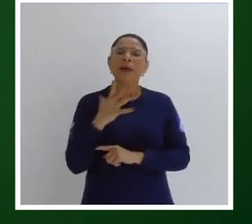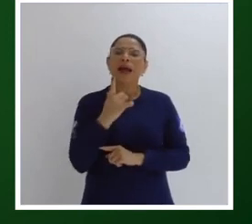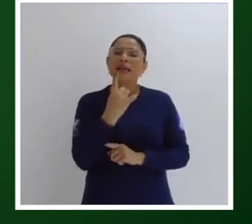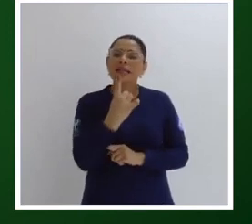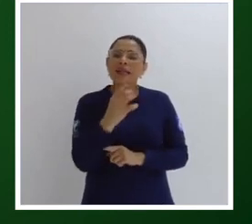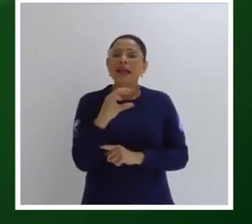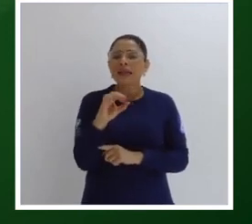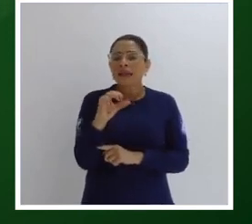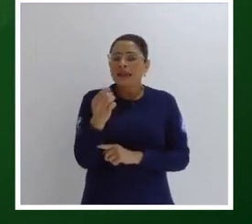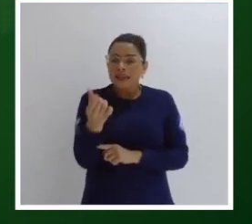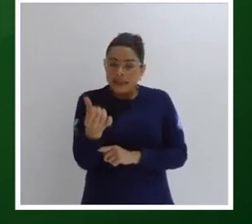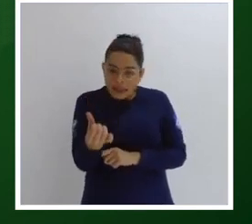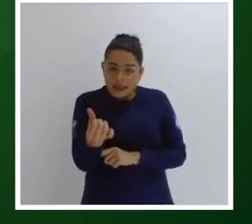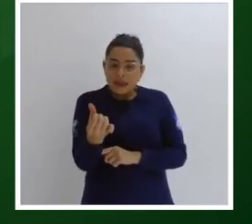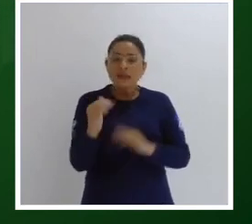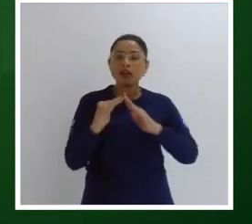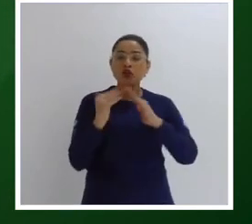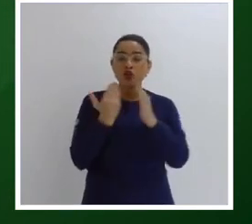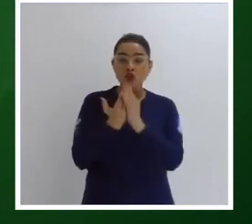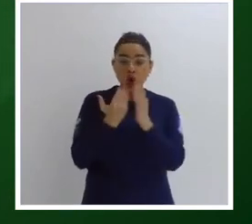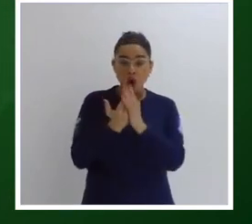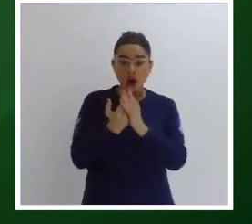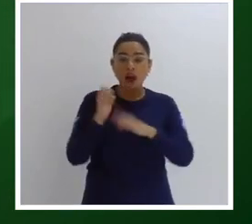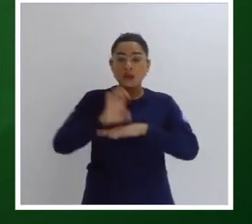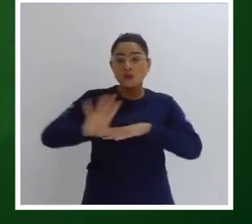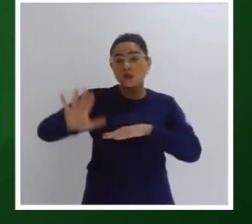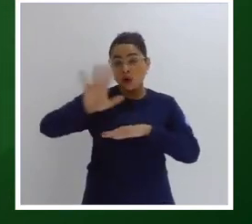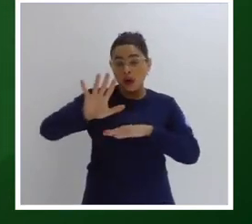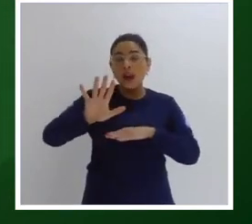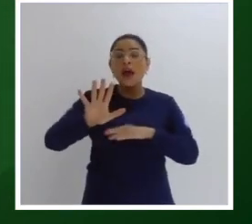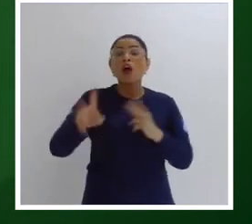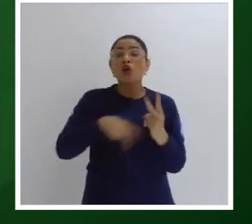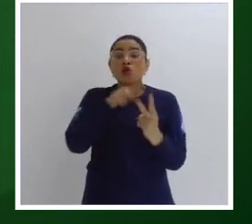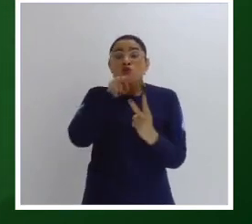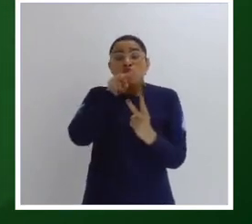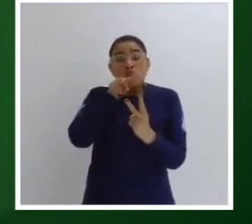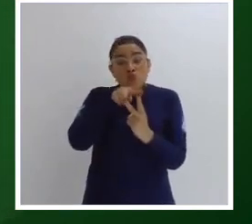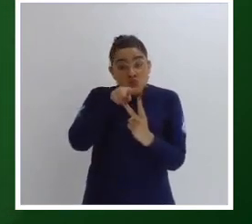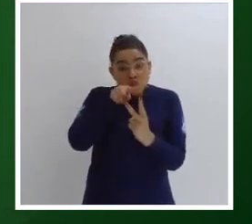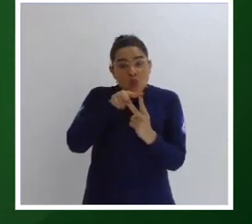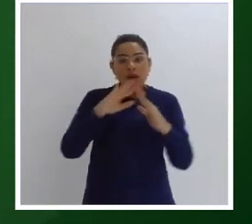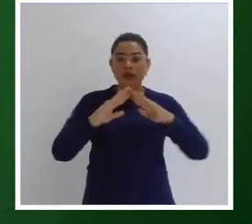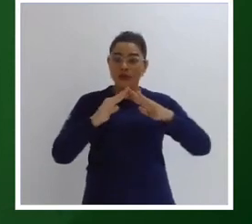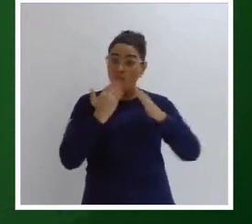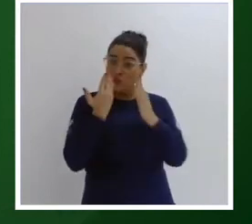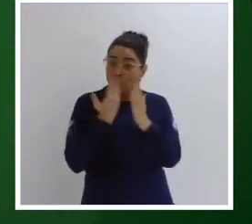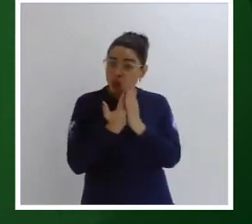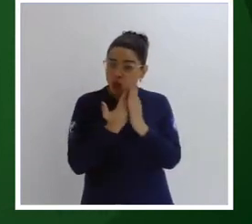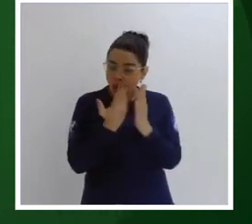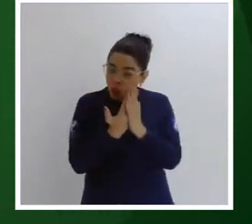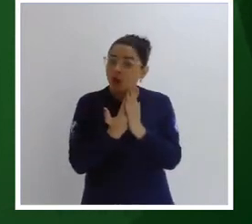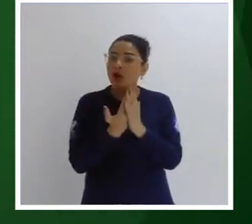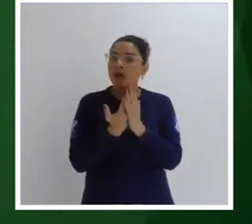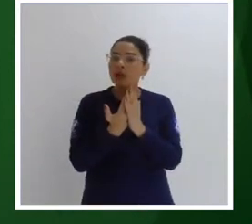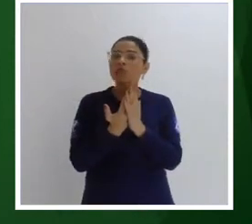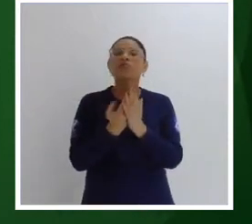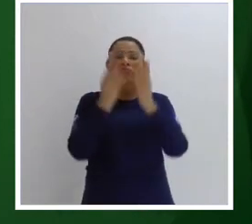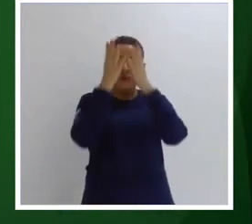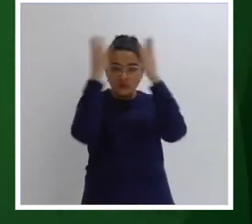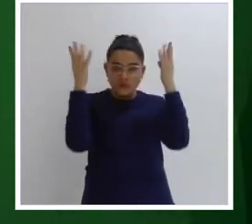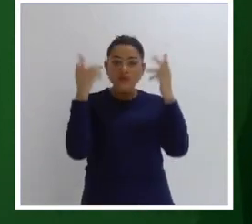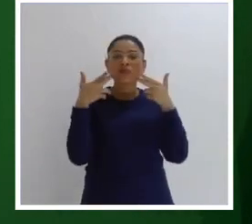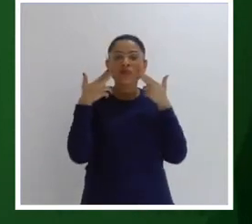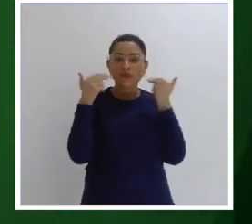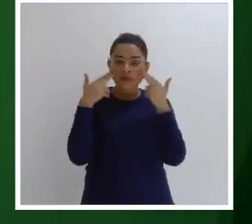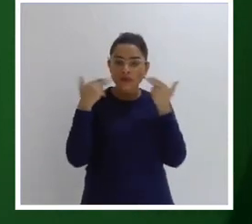estaduais incluindo duas escolas indígenas então quando a gente fala de inclusão a gente sabe que não é só